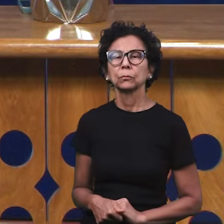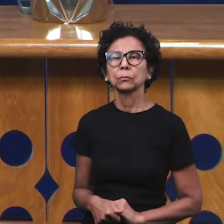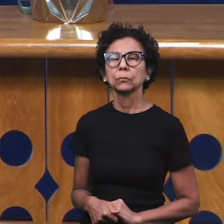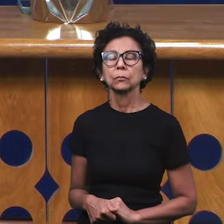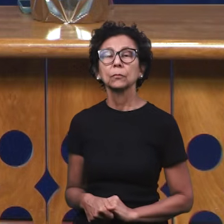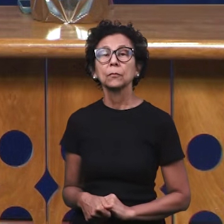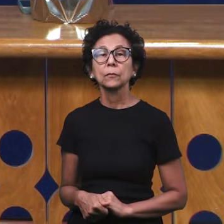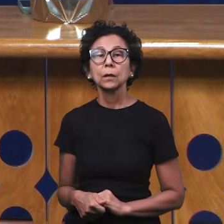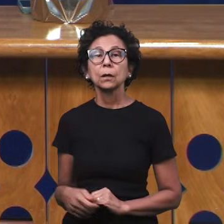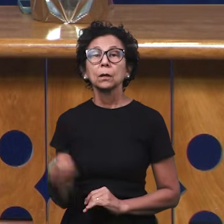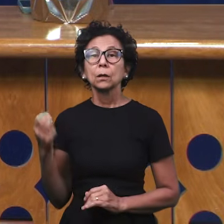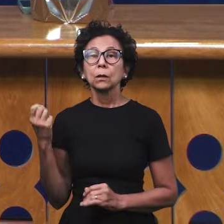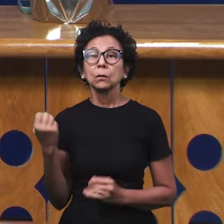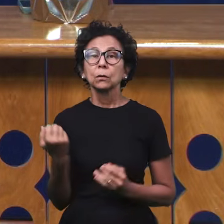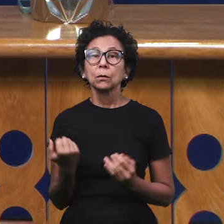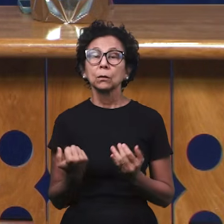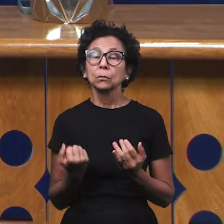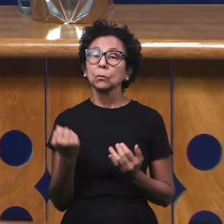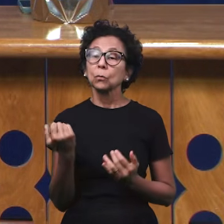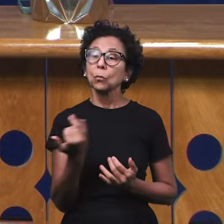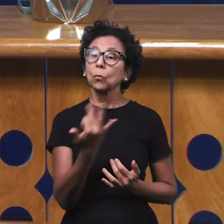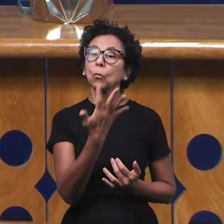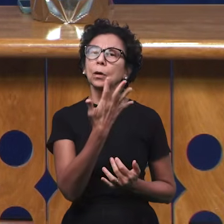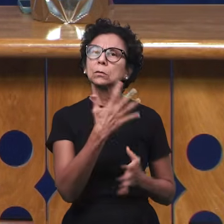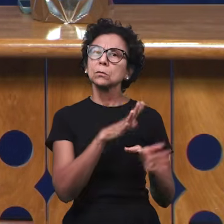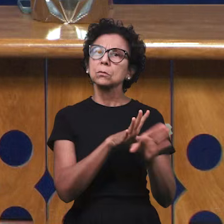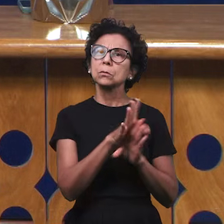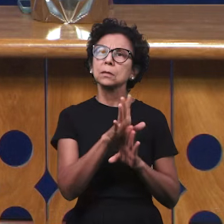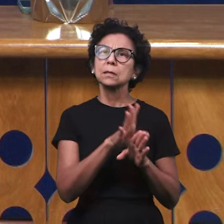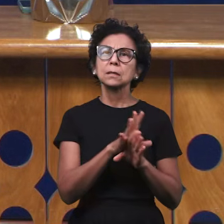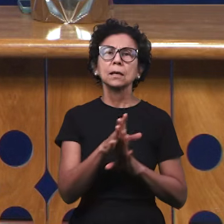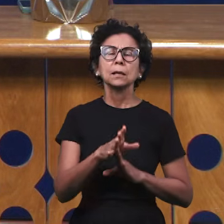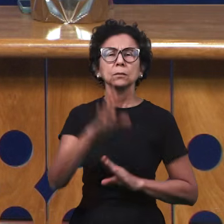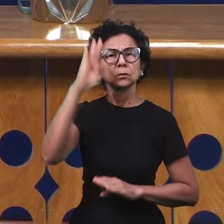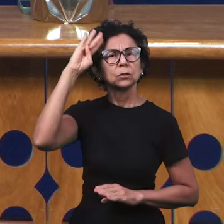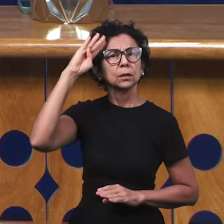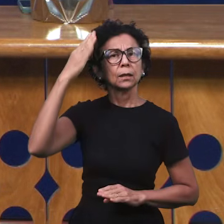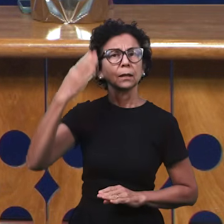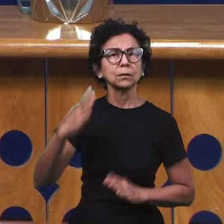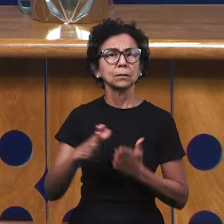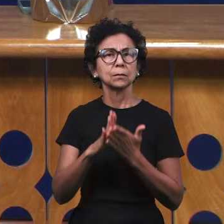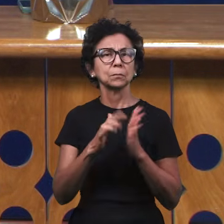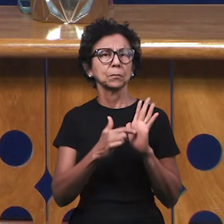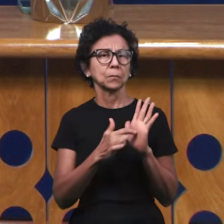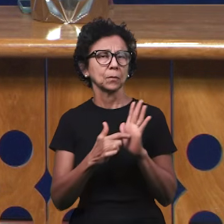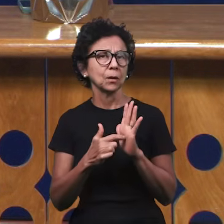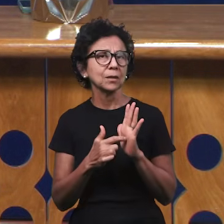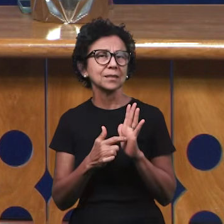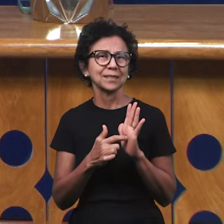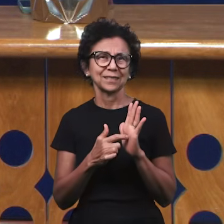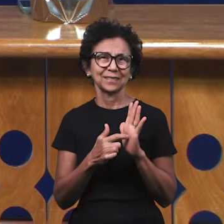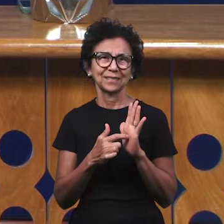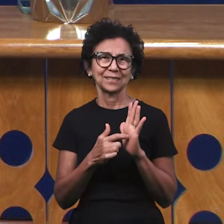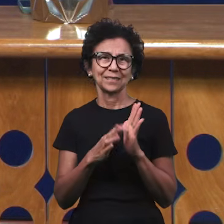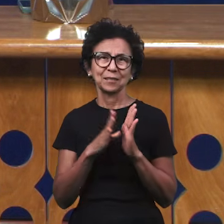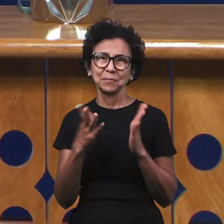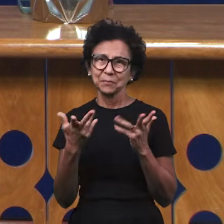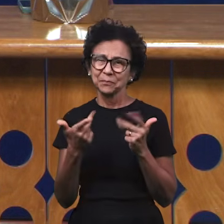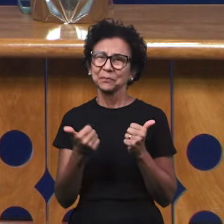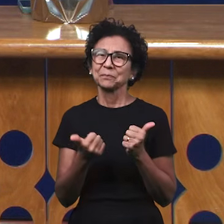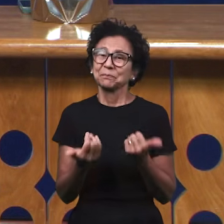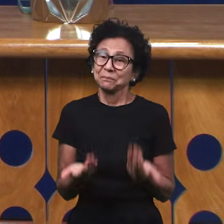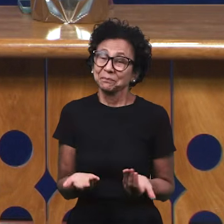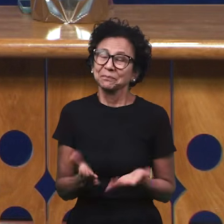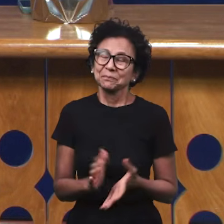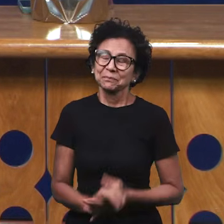quantas orientações diretas, práticas, que nós temos pela palavra. A palavra é extraordinária exatamente por isso. Ela